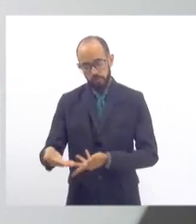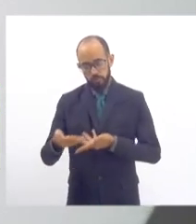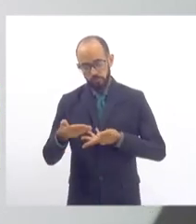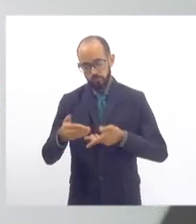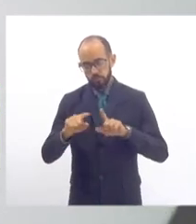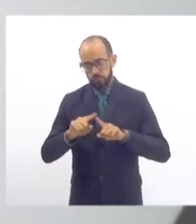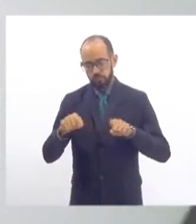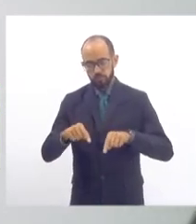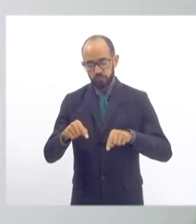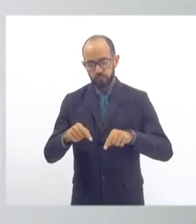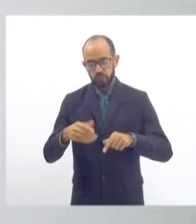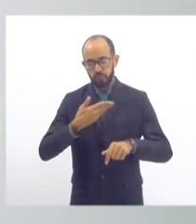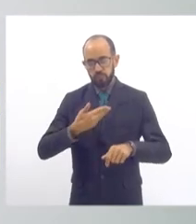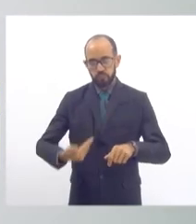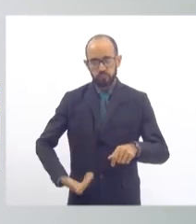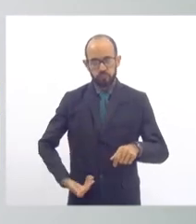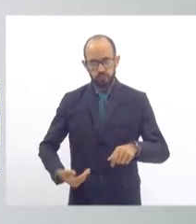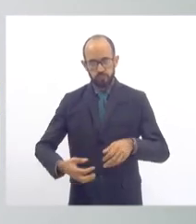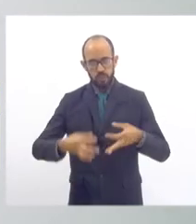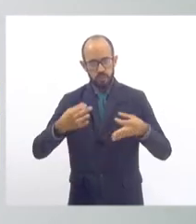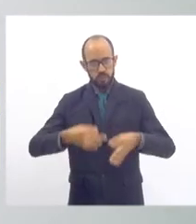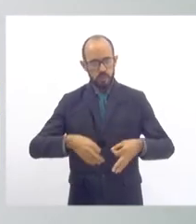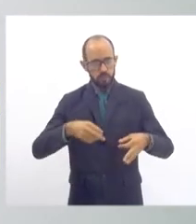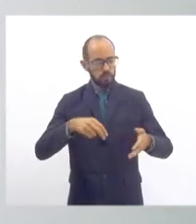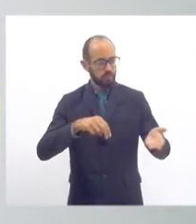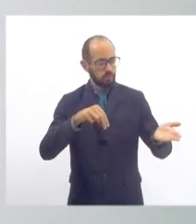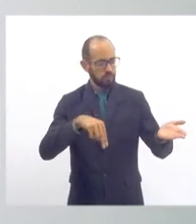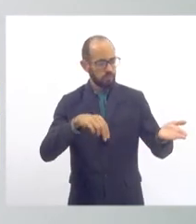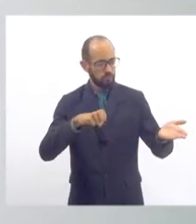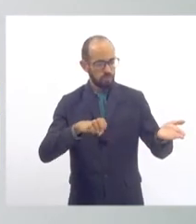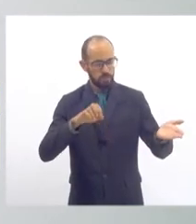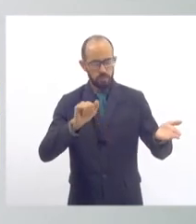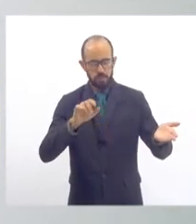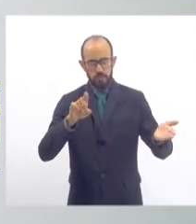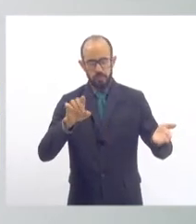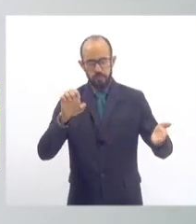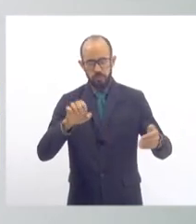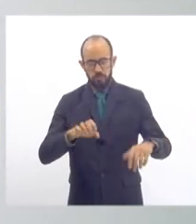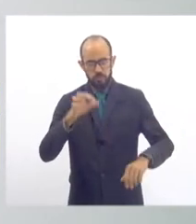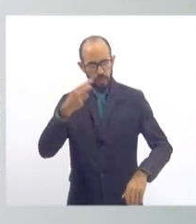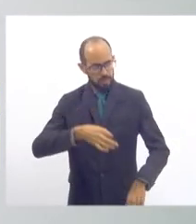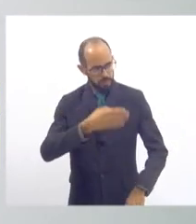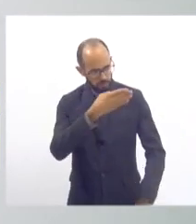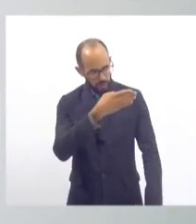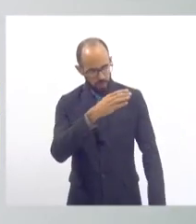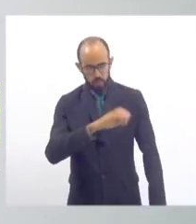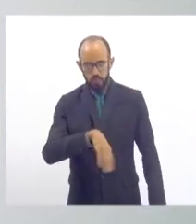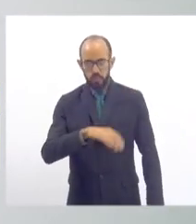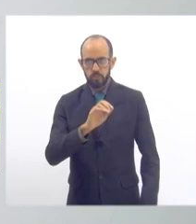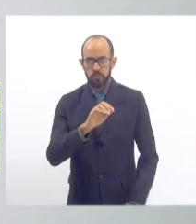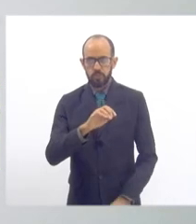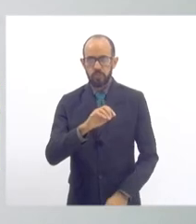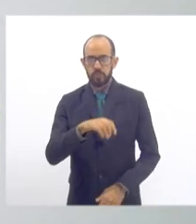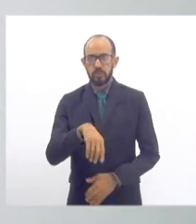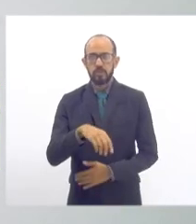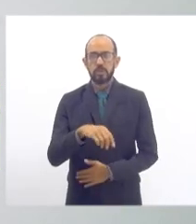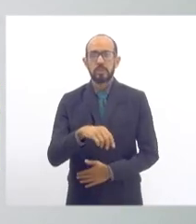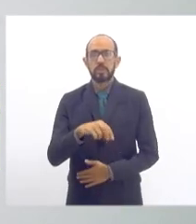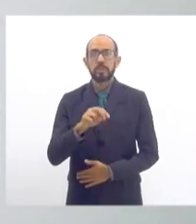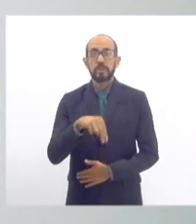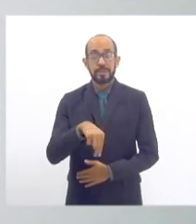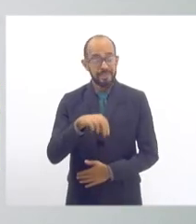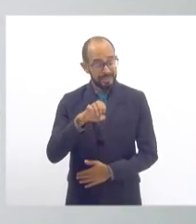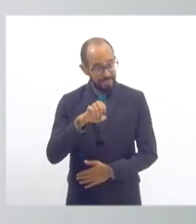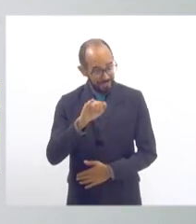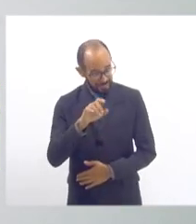servidor público. E é justa. Cleide, né? Cleide? Neide. Ô, dona Cleide, justiça. Neide.